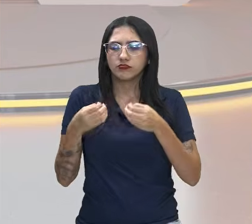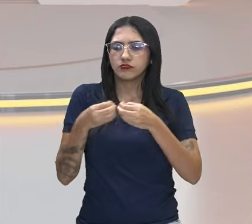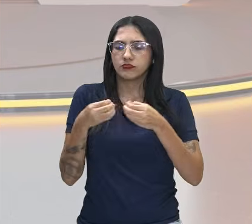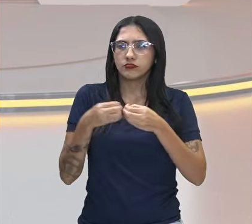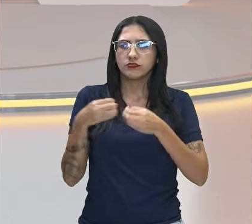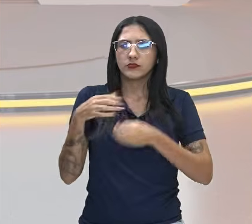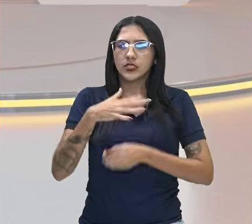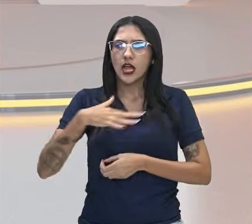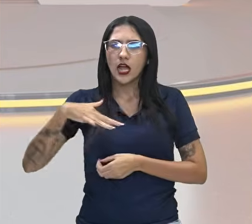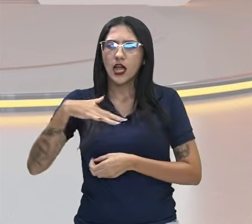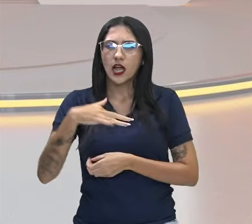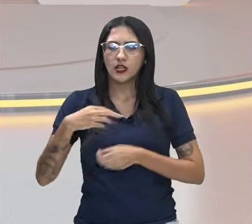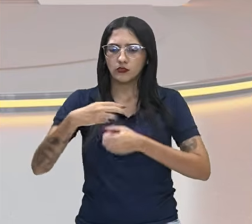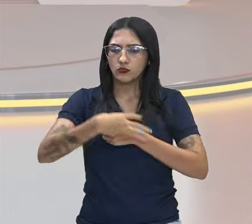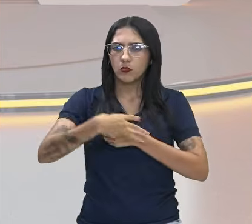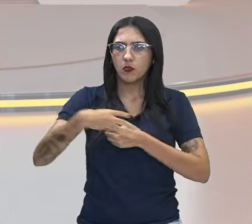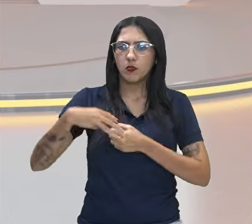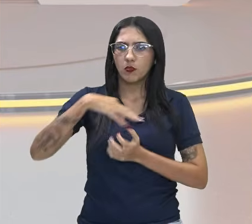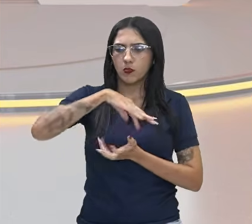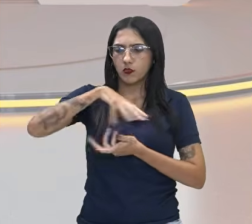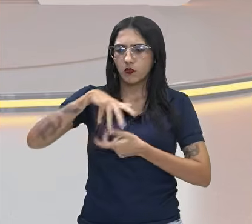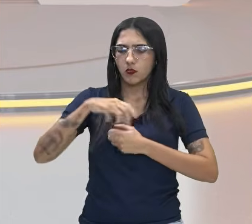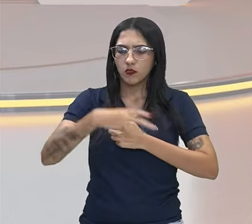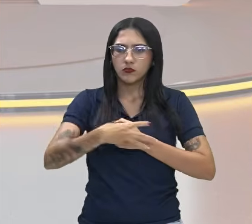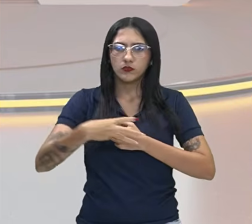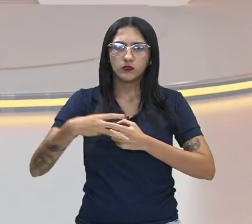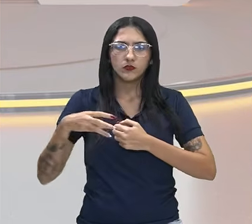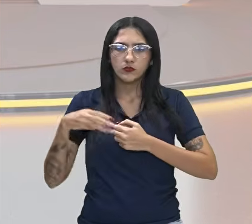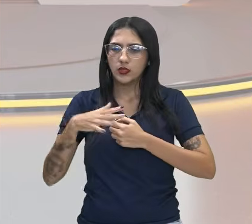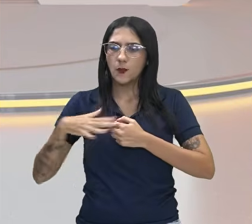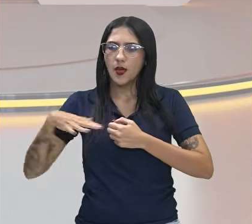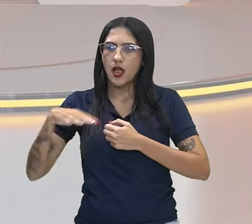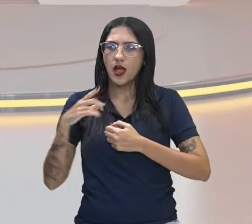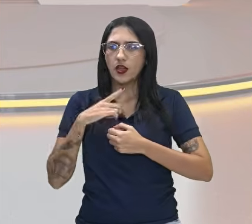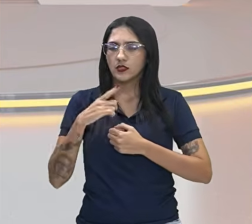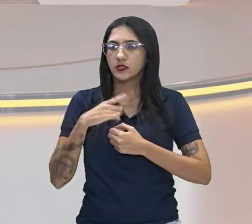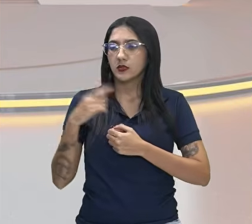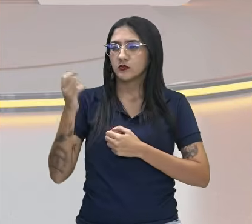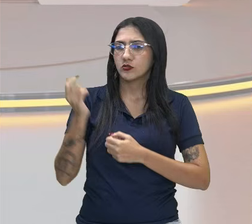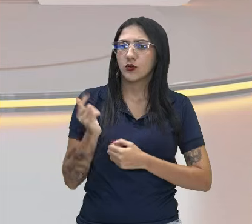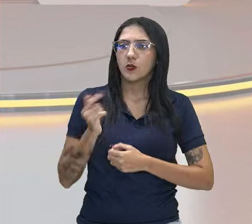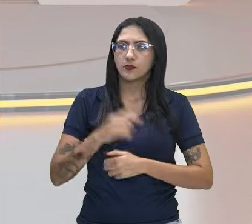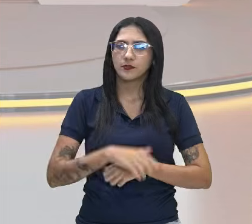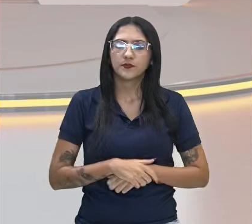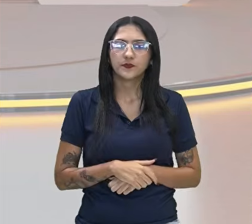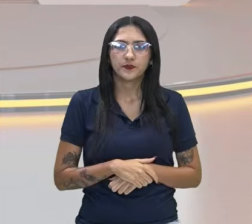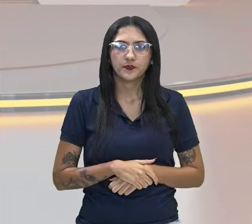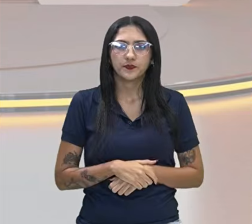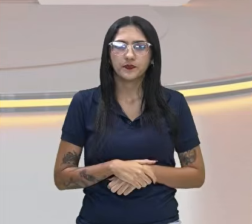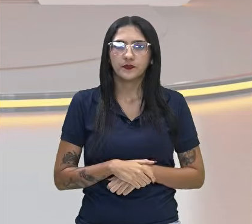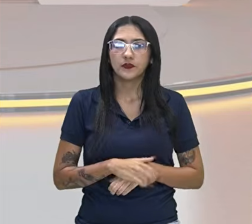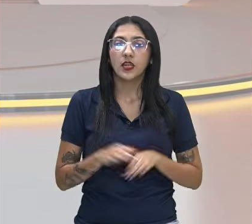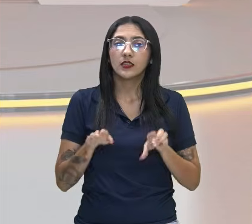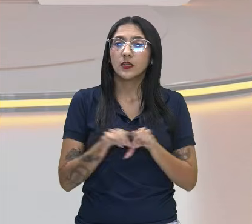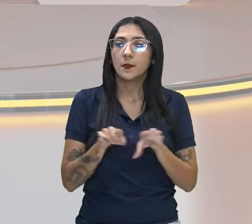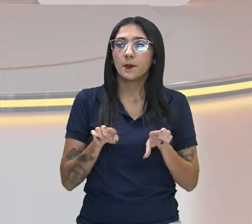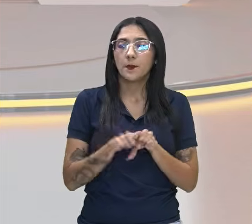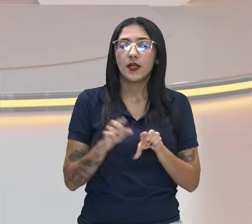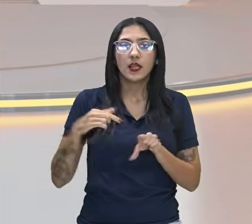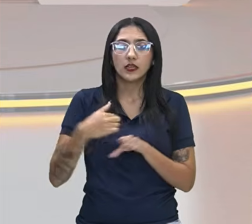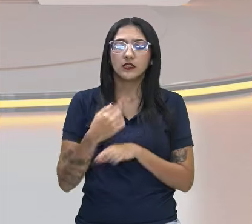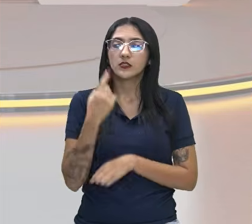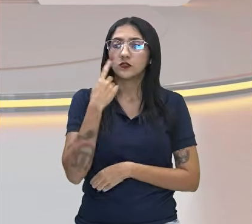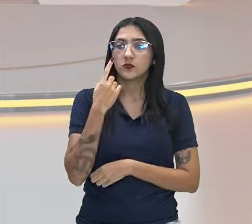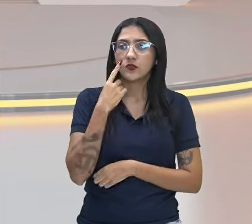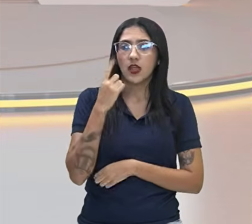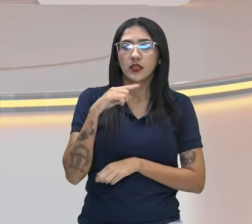os trópicos de Câncer e Capricórnio, que é a área tropical. E também, né, a gente observa essa mudança ali também por